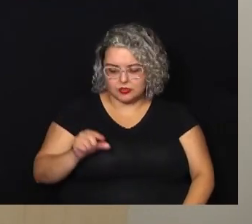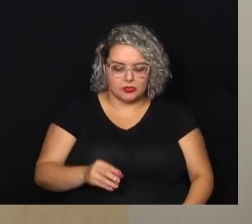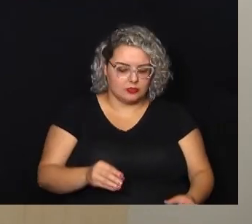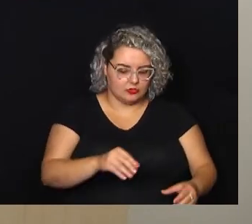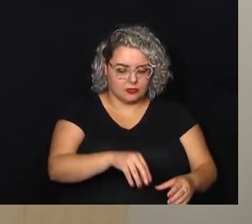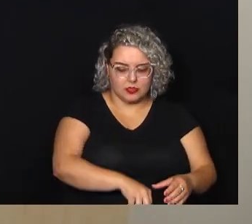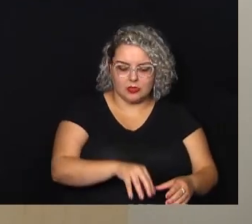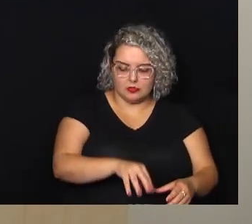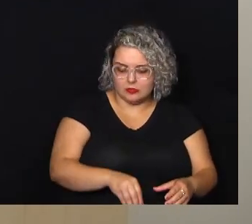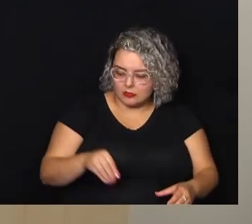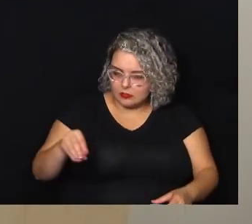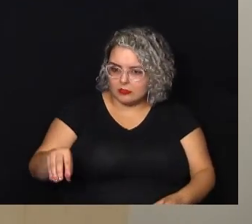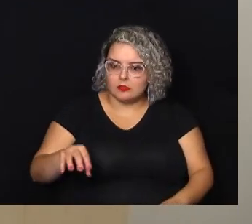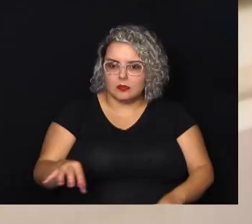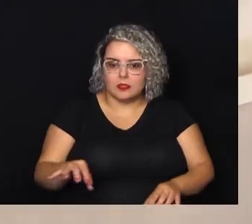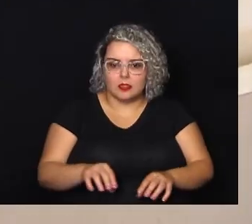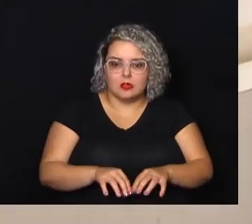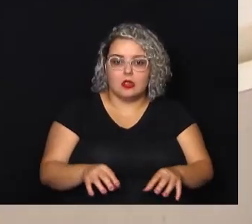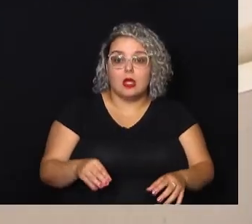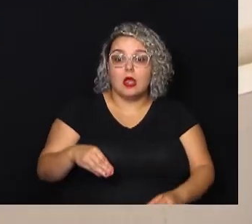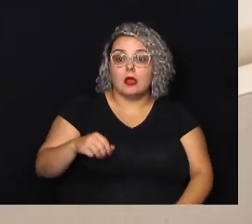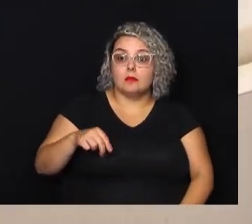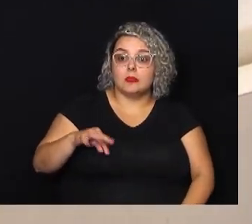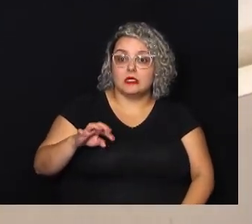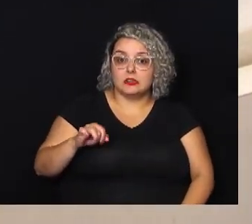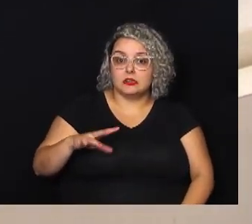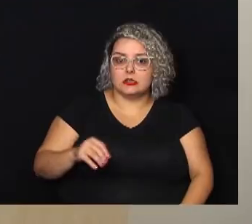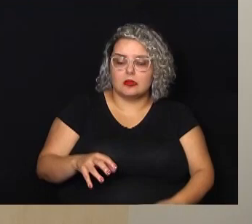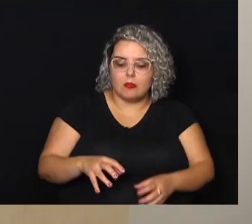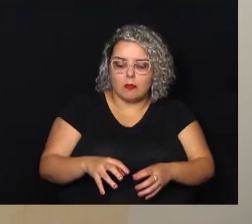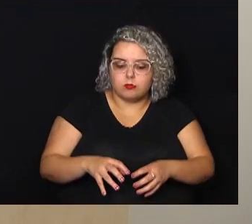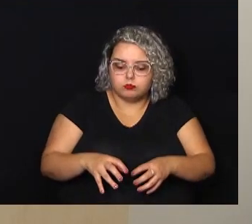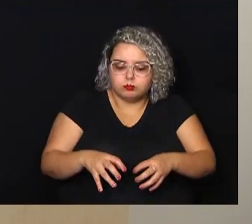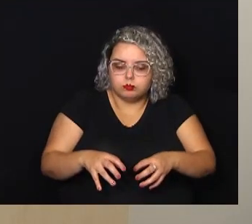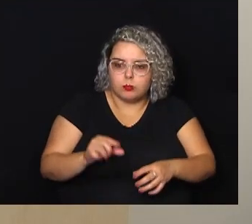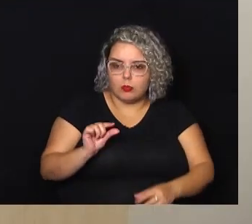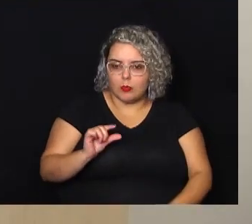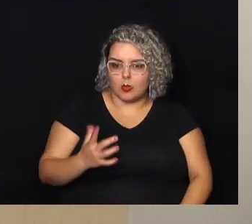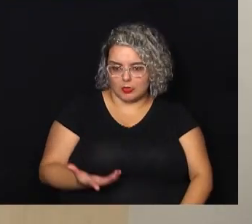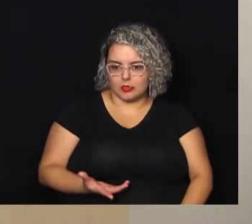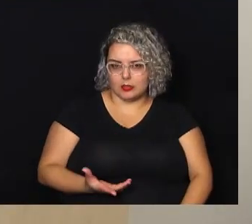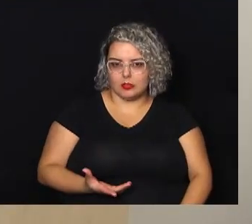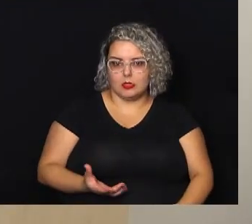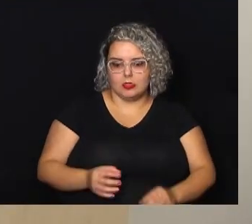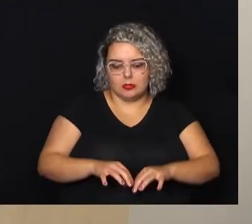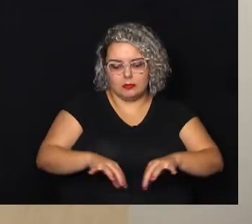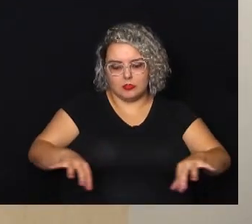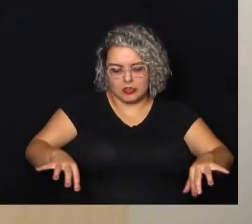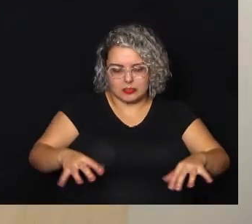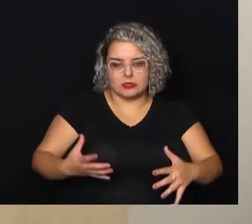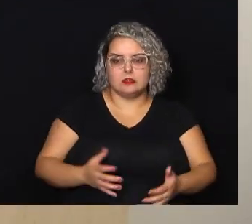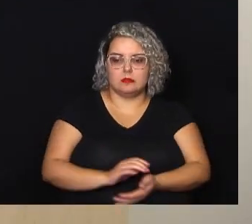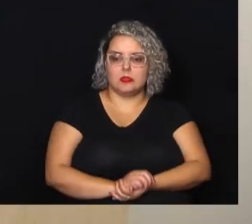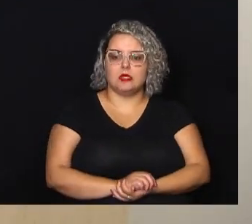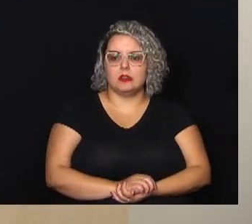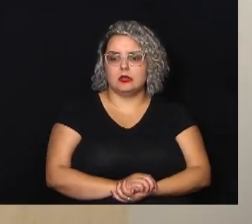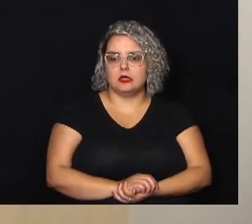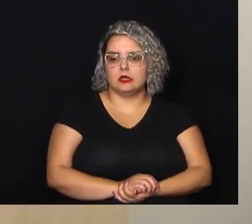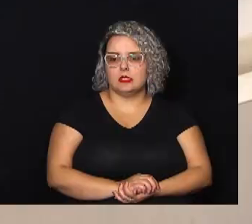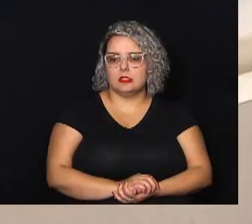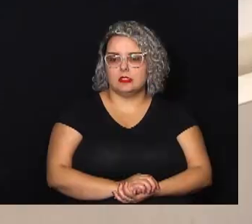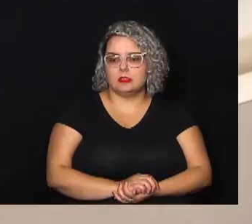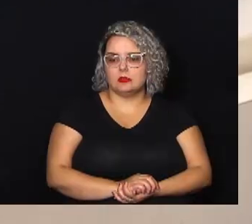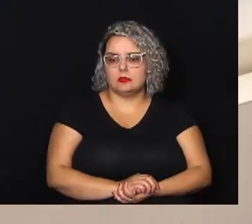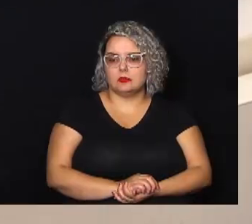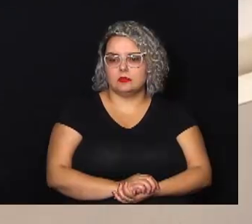direto na forma, dá uma distancinha que eles dão, a manteiga dá uma infladinha, né, no biscoito, uma